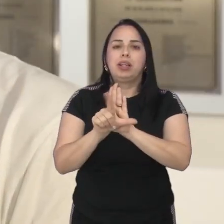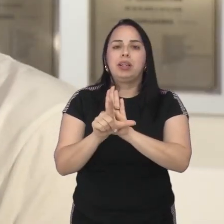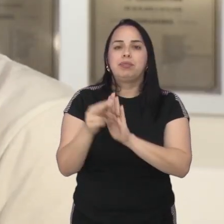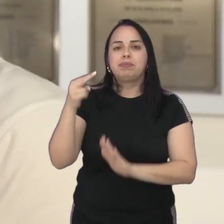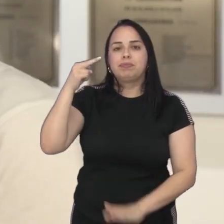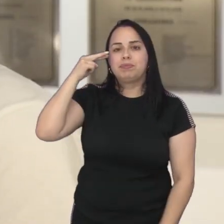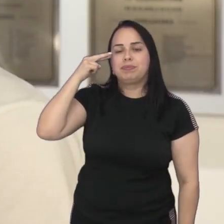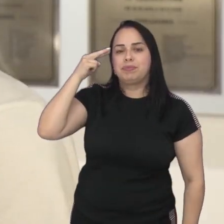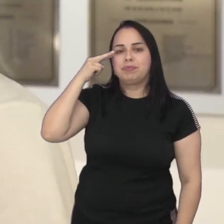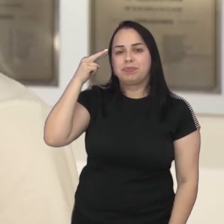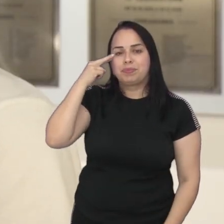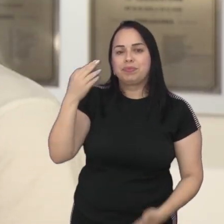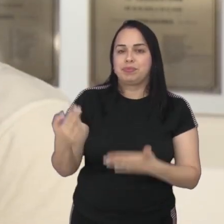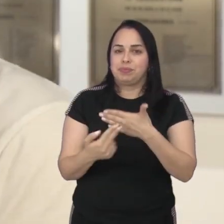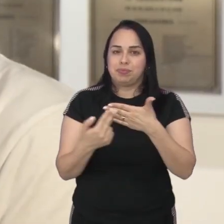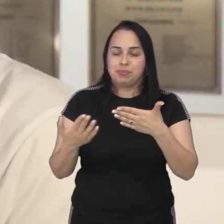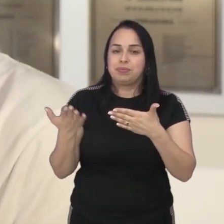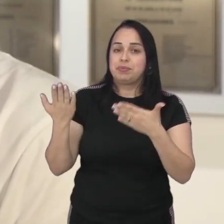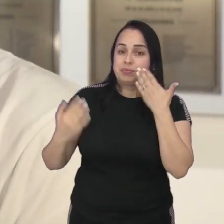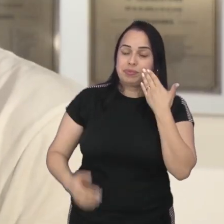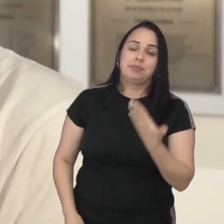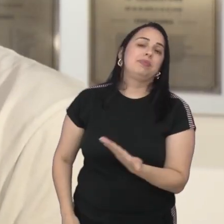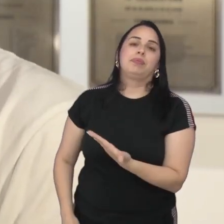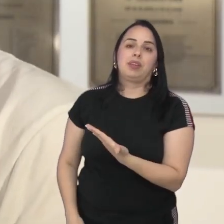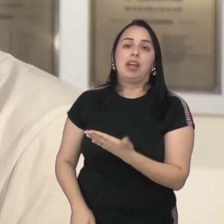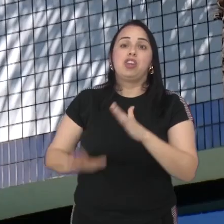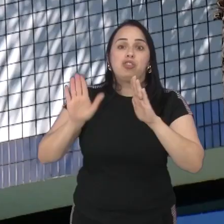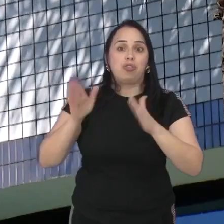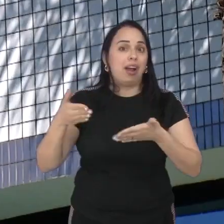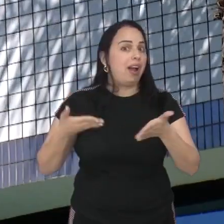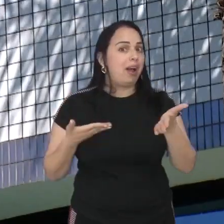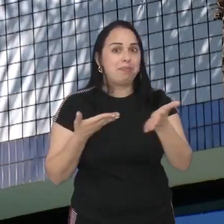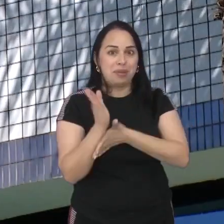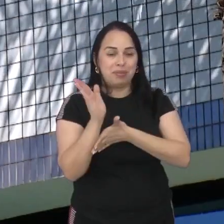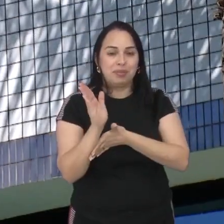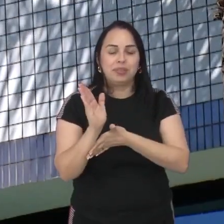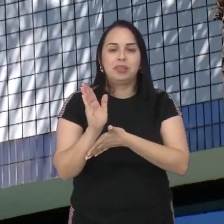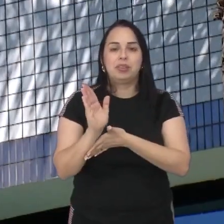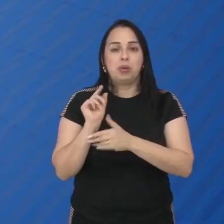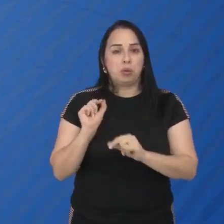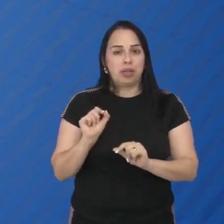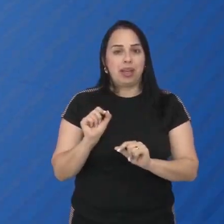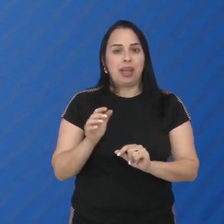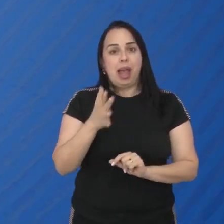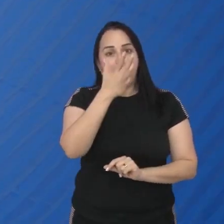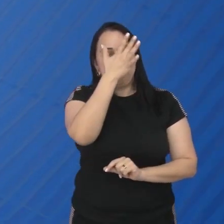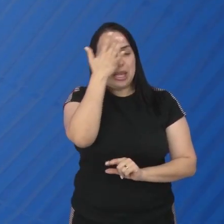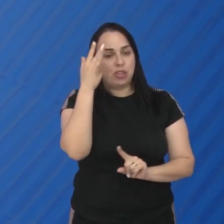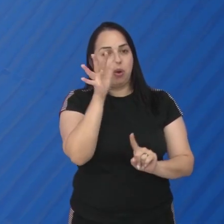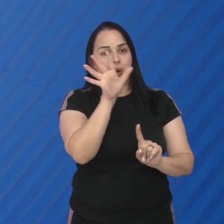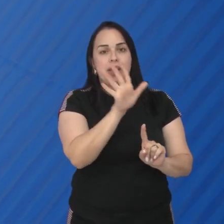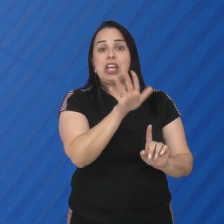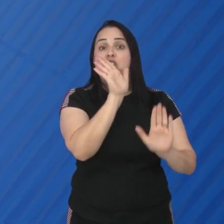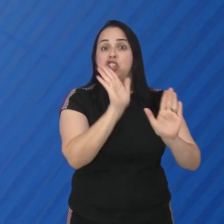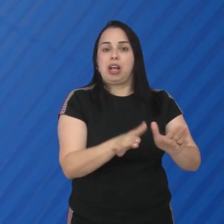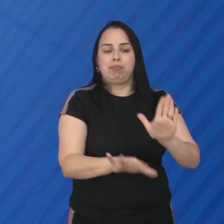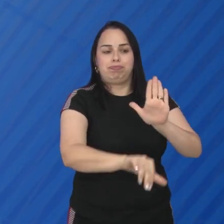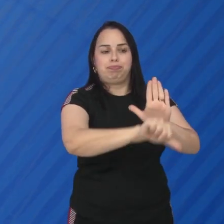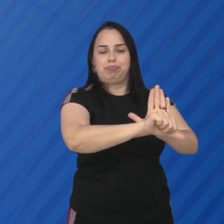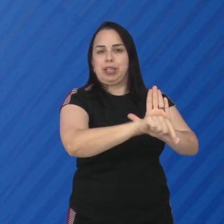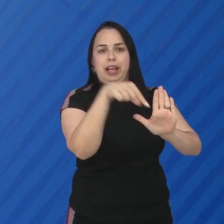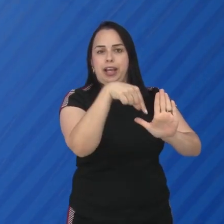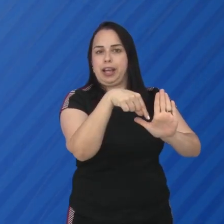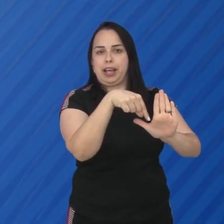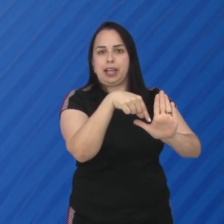Um projeto de lei de autoria do vereador Rogério da Acazem, aprovado pela Câmara, veda a nomeação de condenados